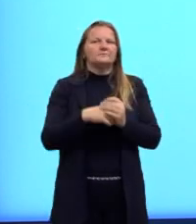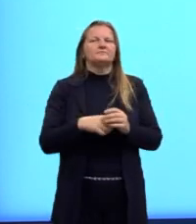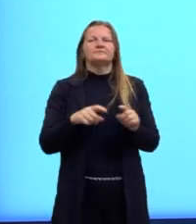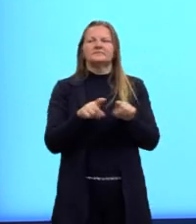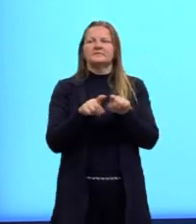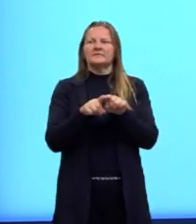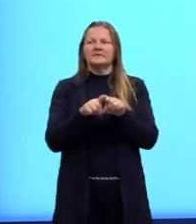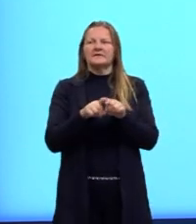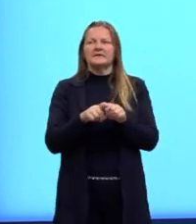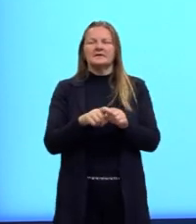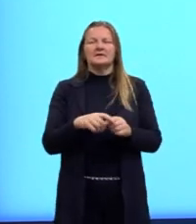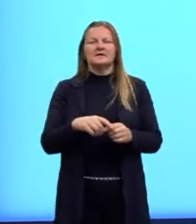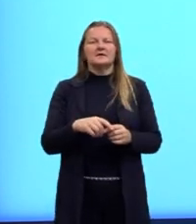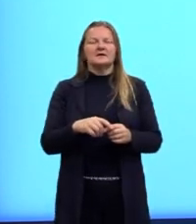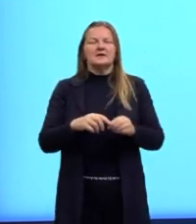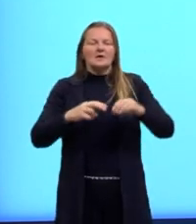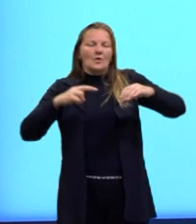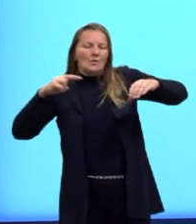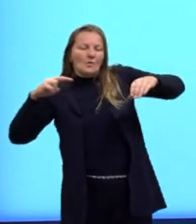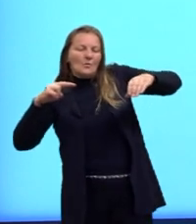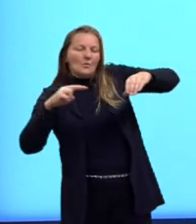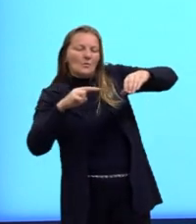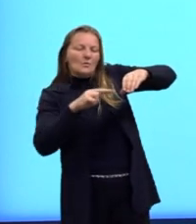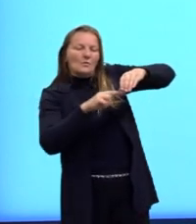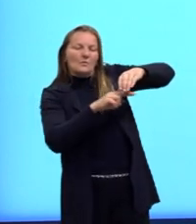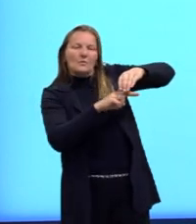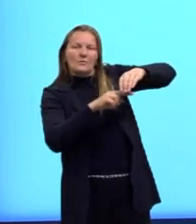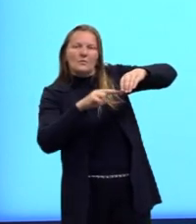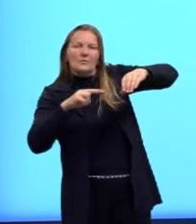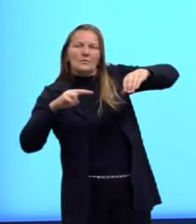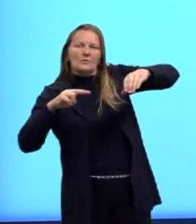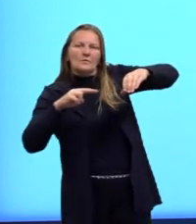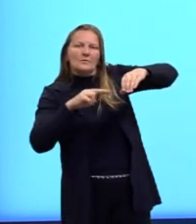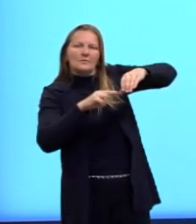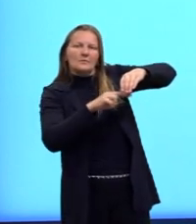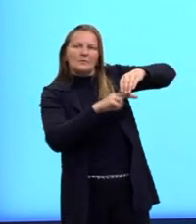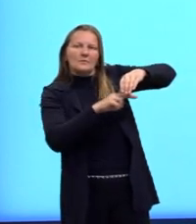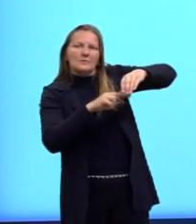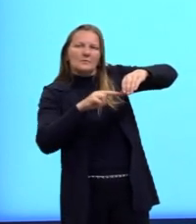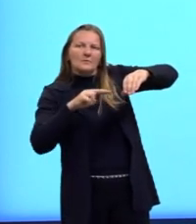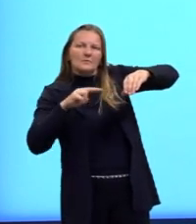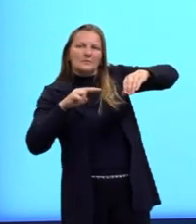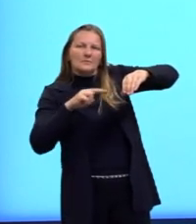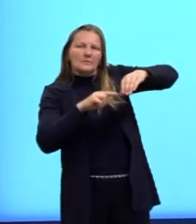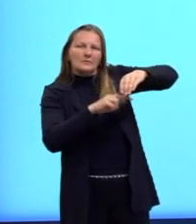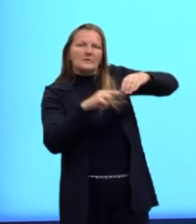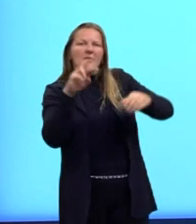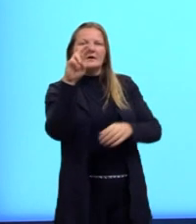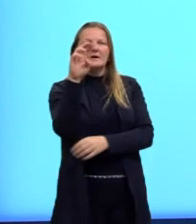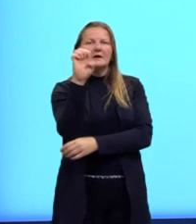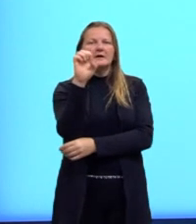magnética, tá? Também todos esses equipamentos têm eletromagnetismo envolvidos, né?